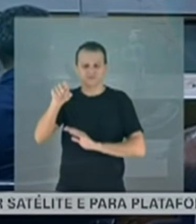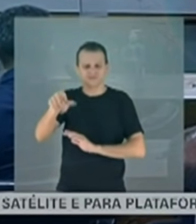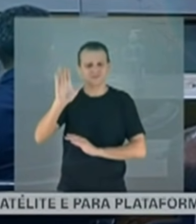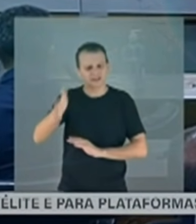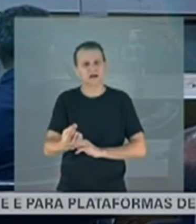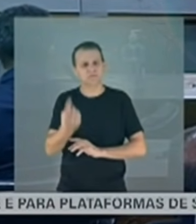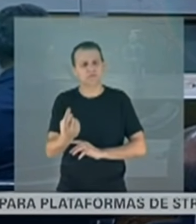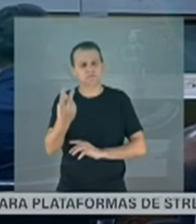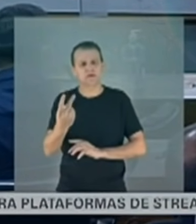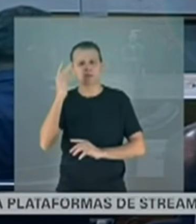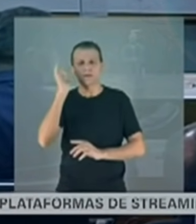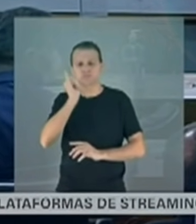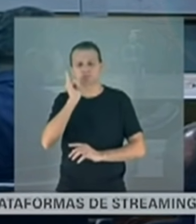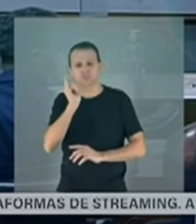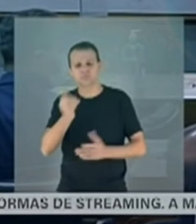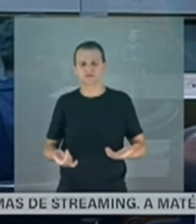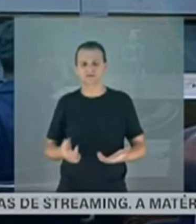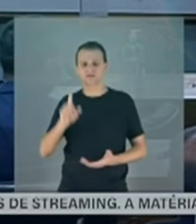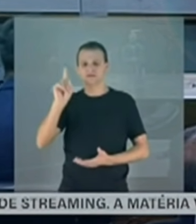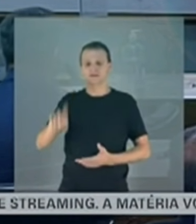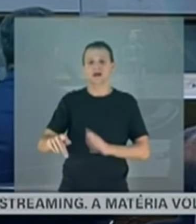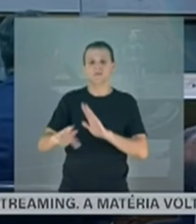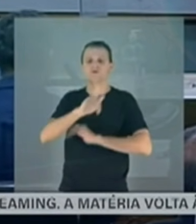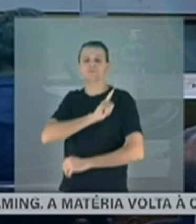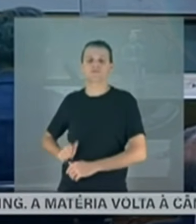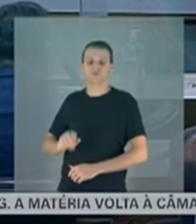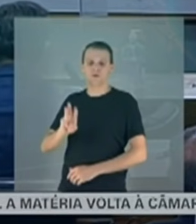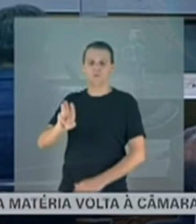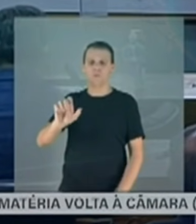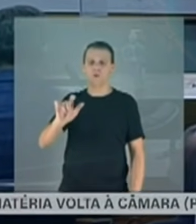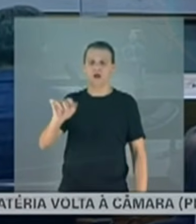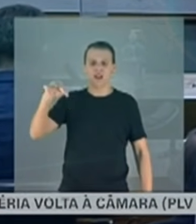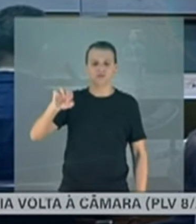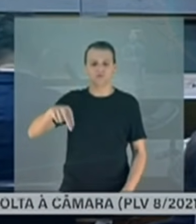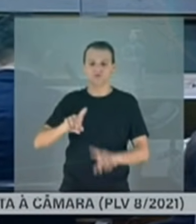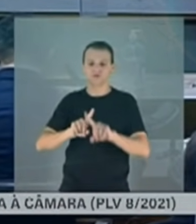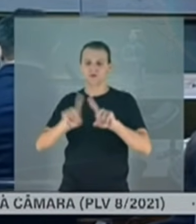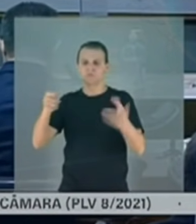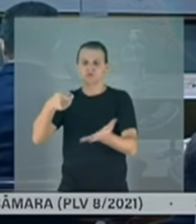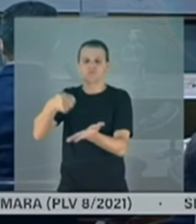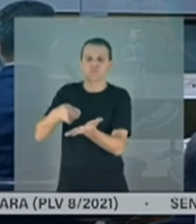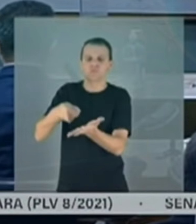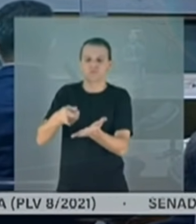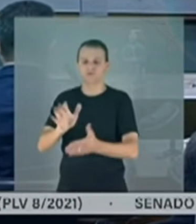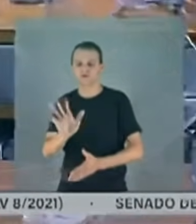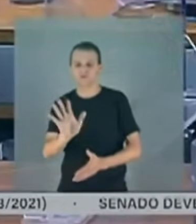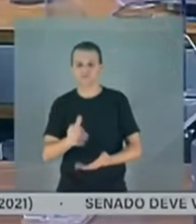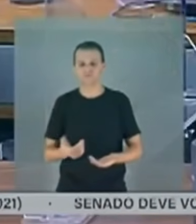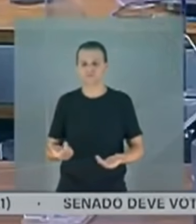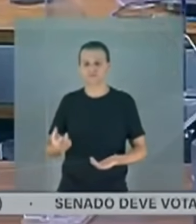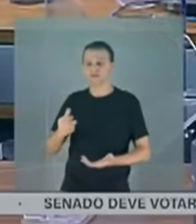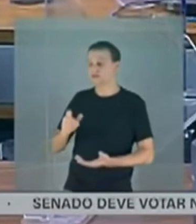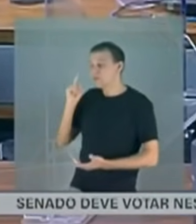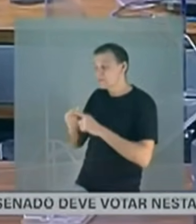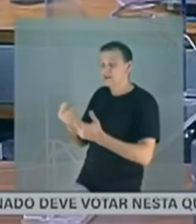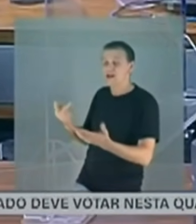atual presidente. O Wellington vai. É o governador Wellington do Piauí, mas Vossa Excelência insiste. É porque essa fraude. Não. É porque essa fraude aconteceu na